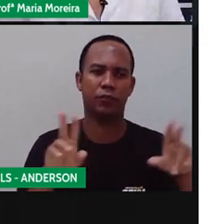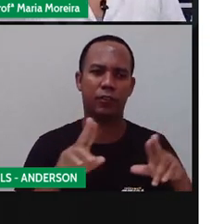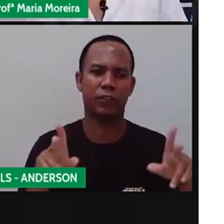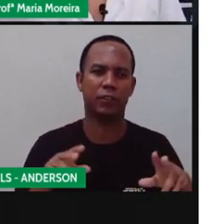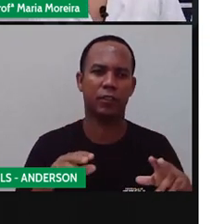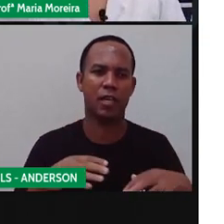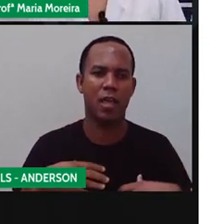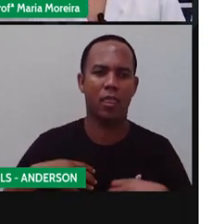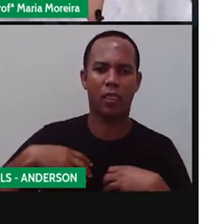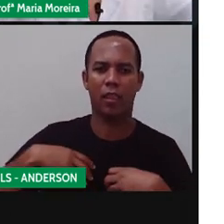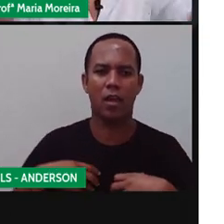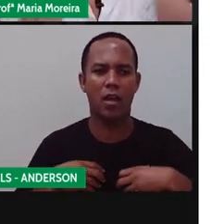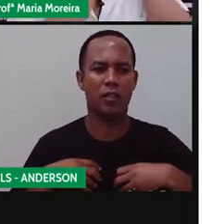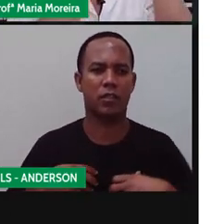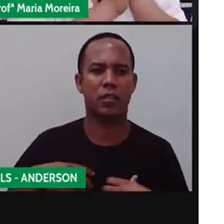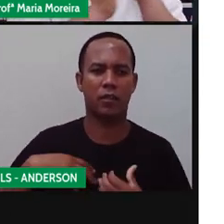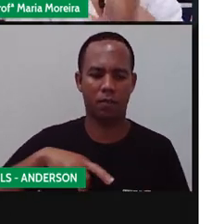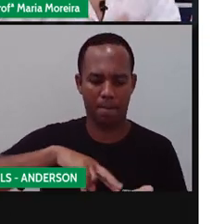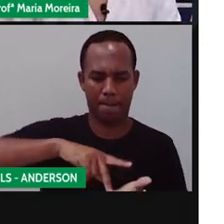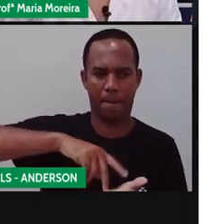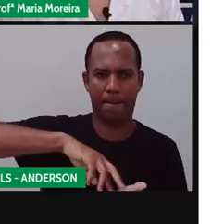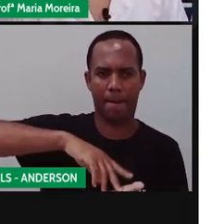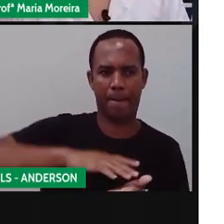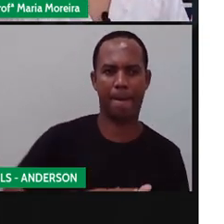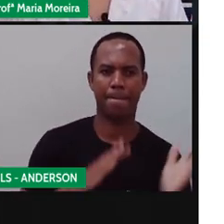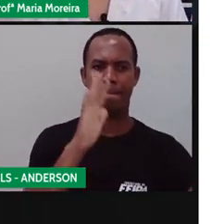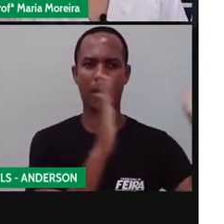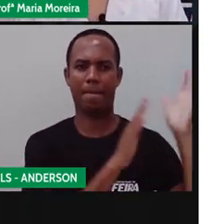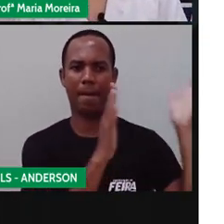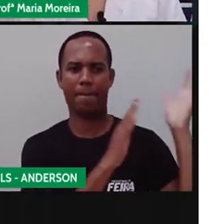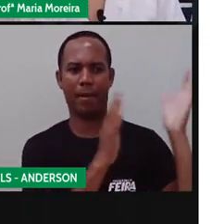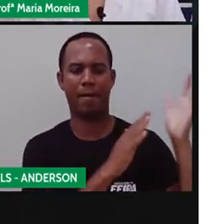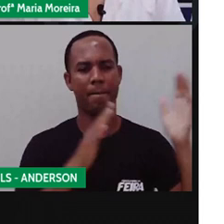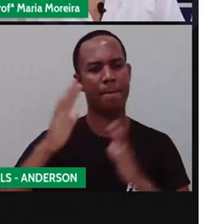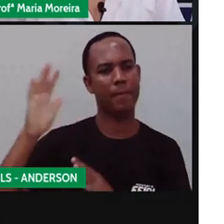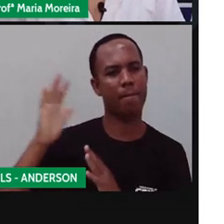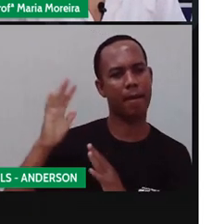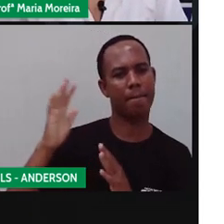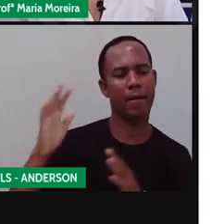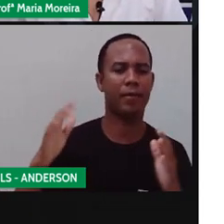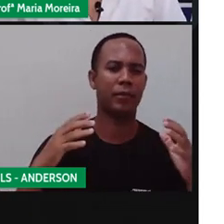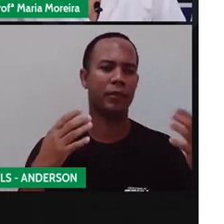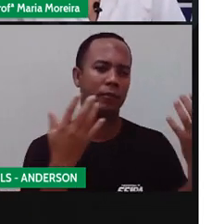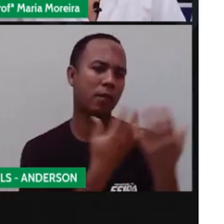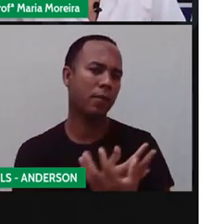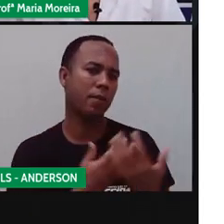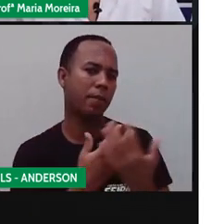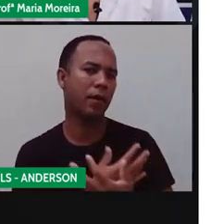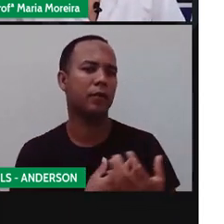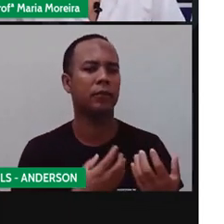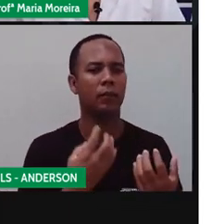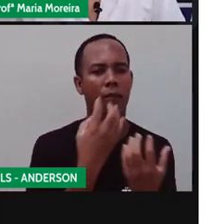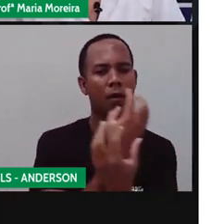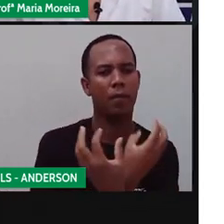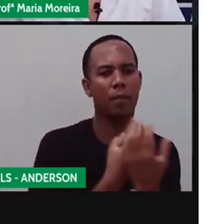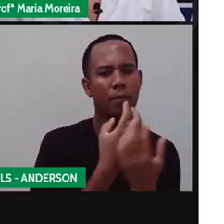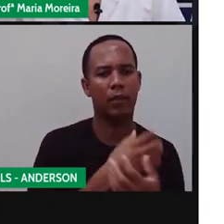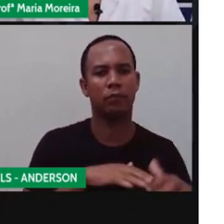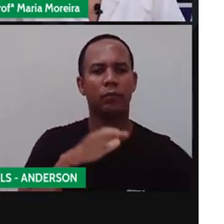É dança com sapateado e palmas ao som de cantigas, acompanhadas só